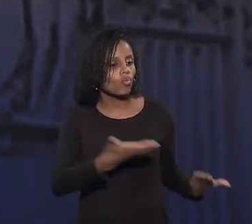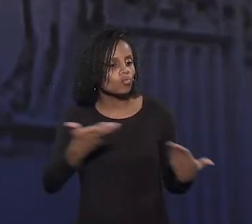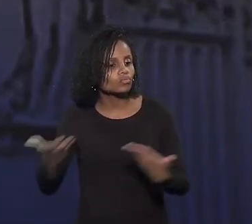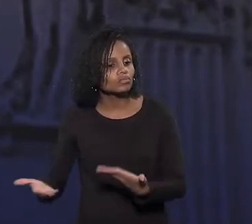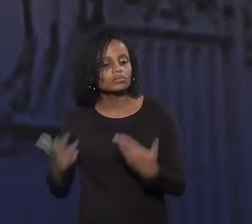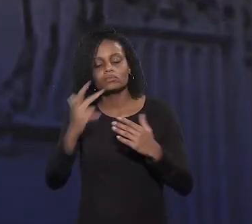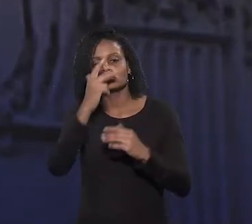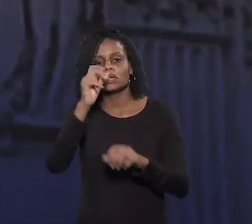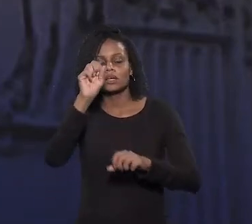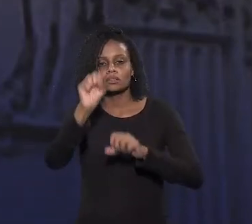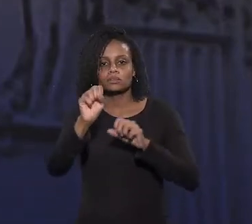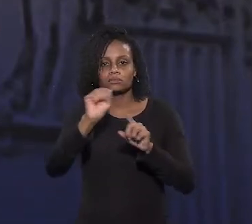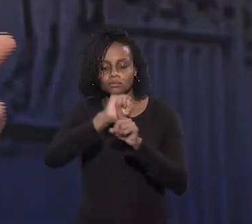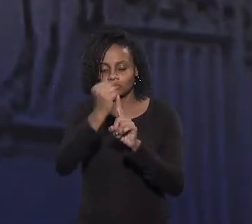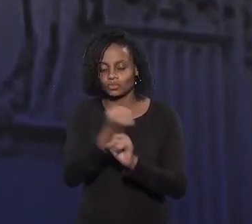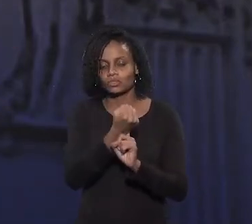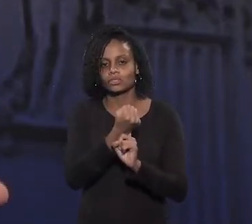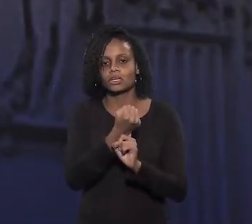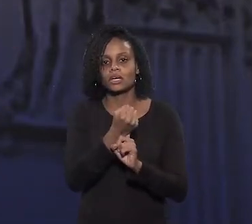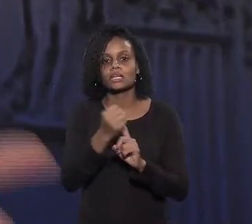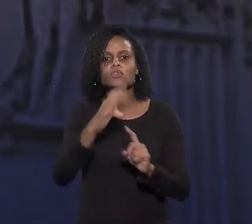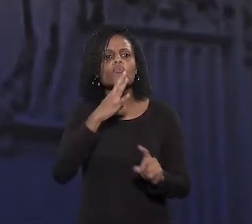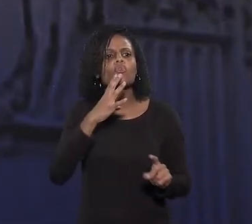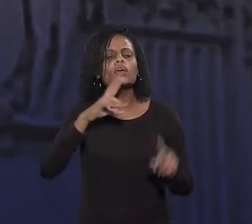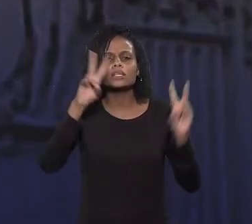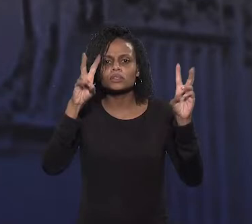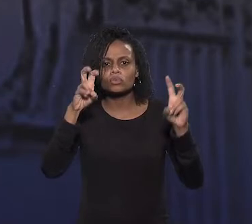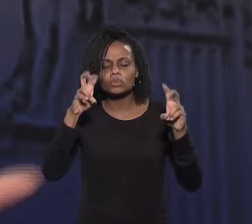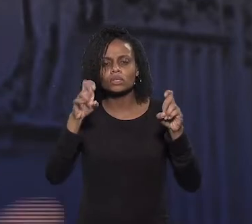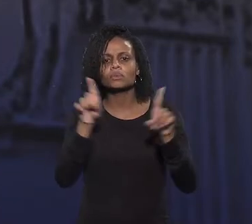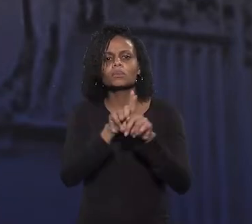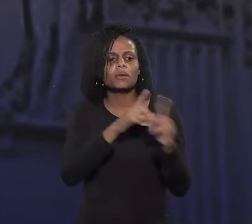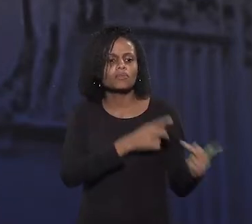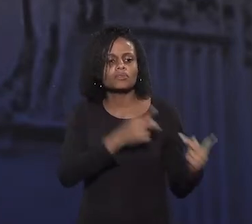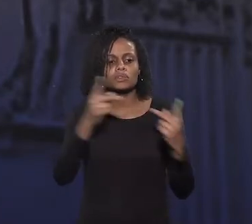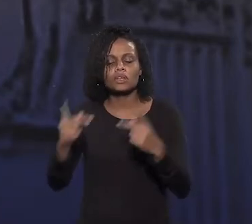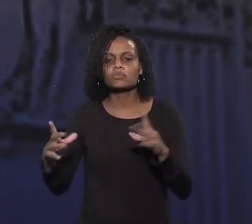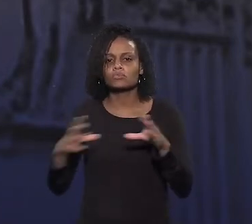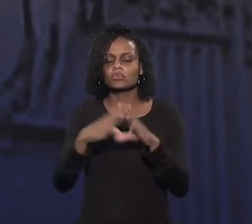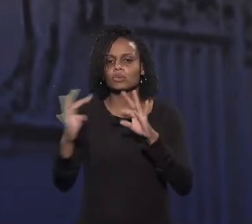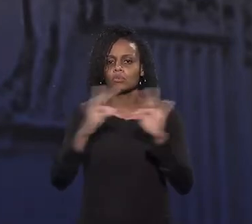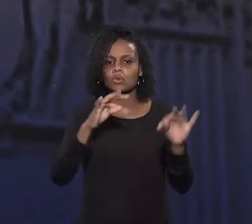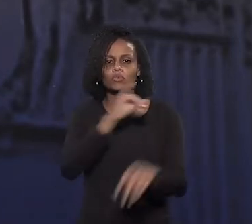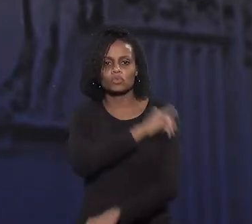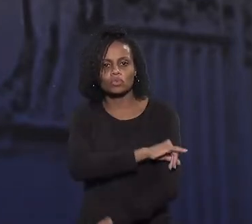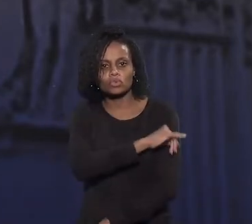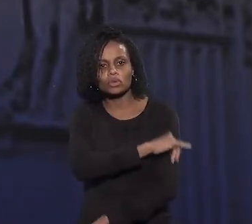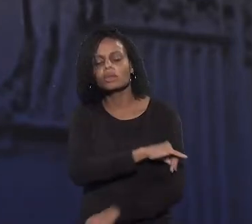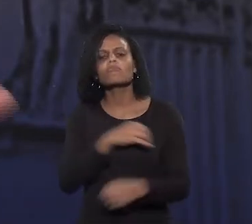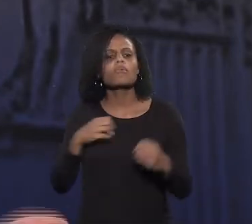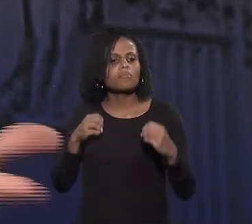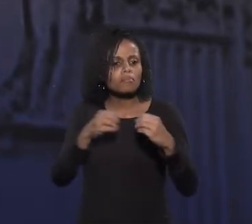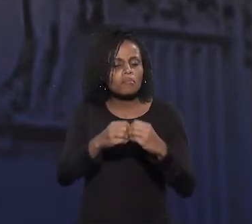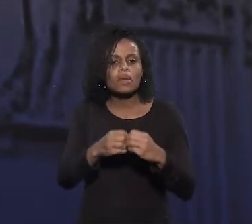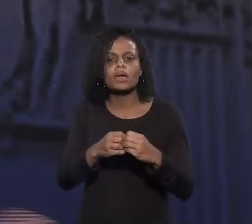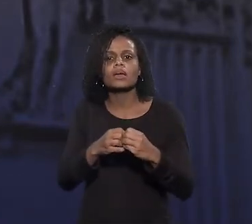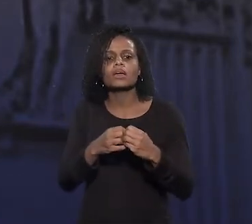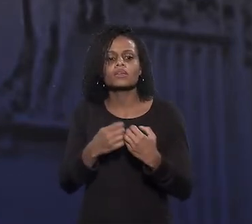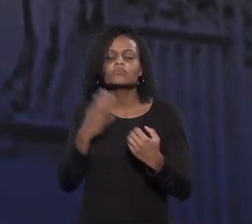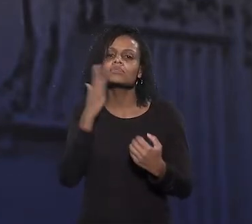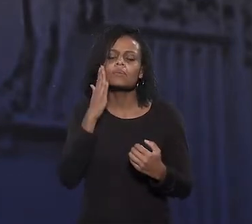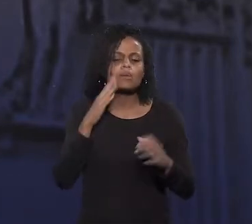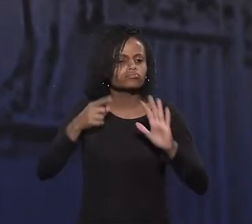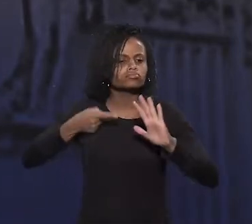se interiorizem no tema, também a convidar a que conheçam as comunidades terapêuticas que existem no Rio de Janeiro, que fiquem perto, que saibam realmente